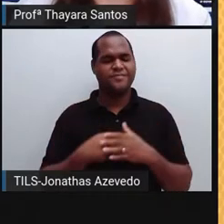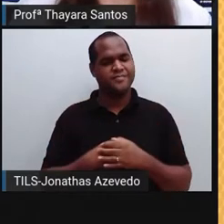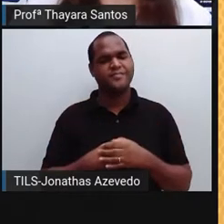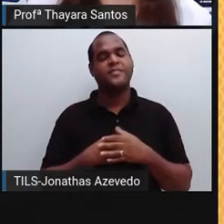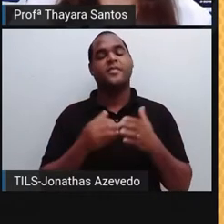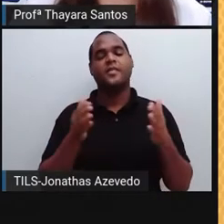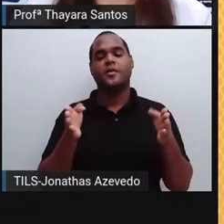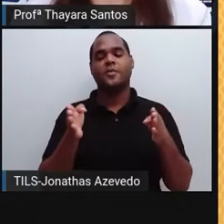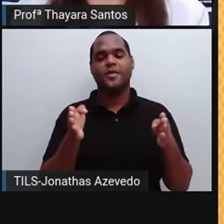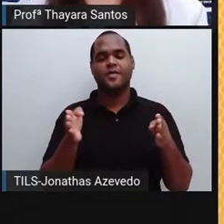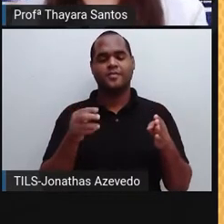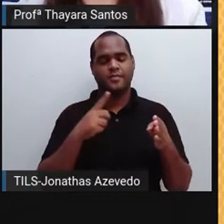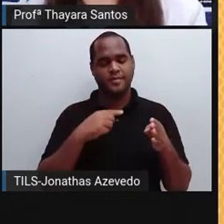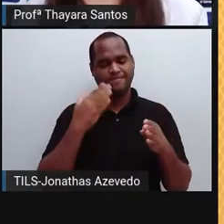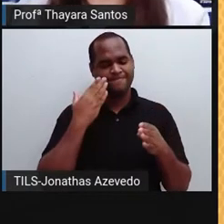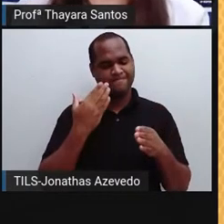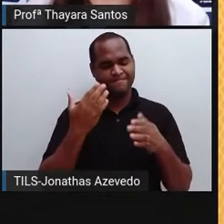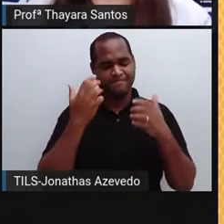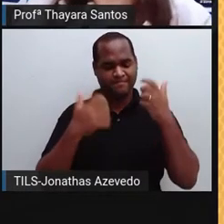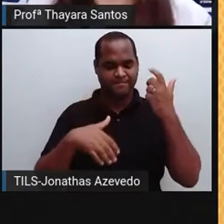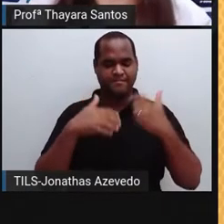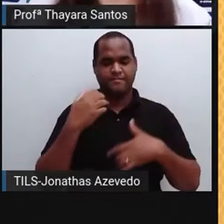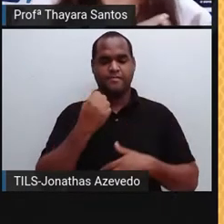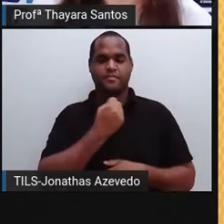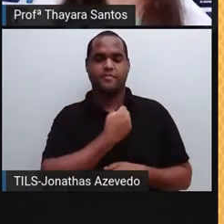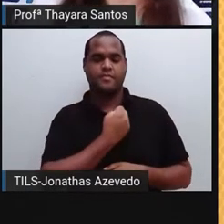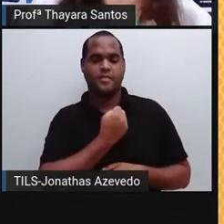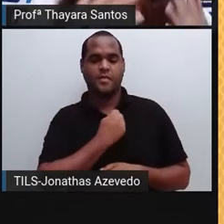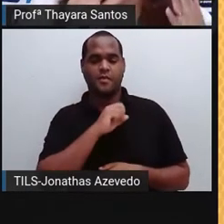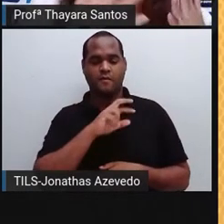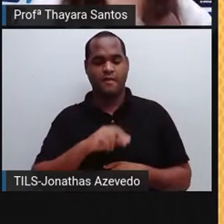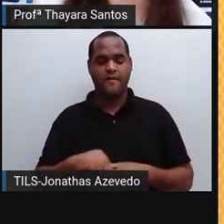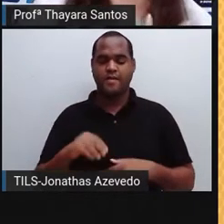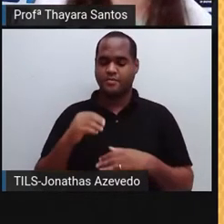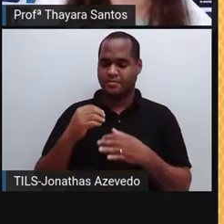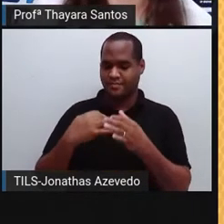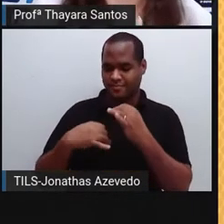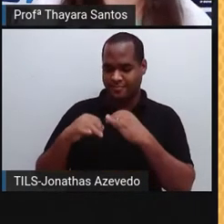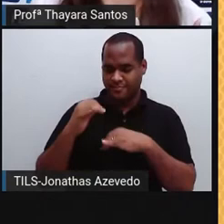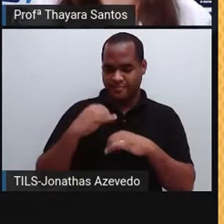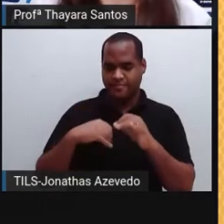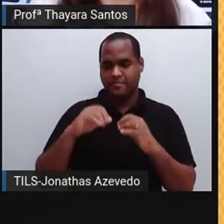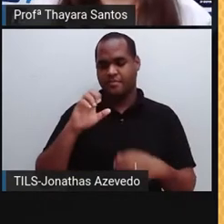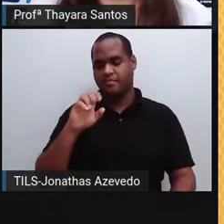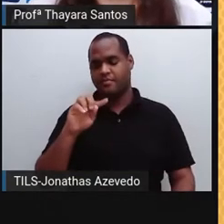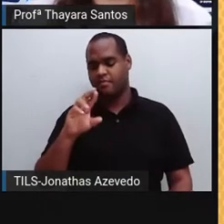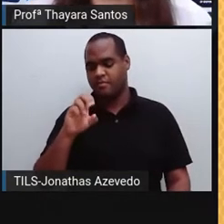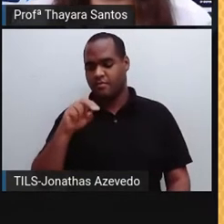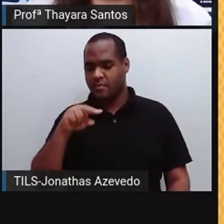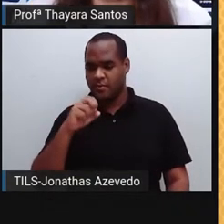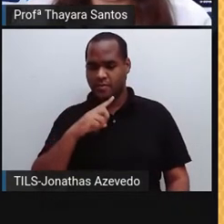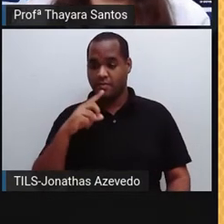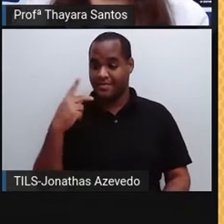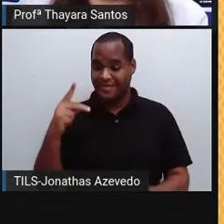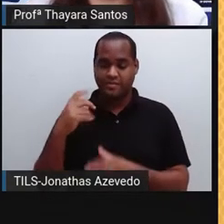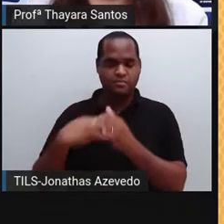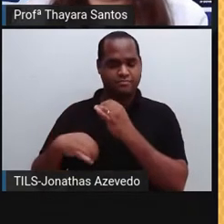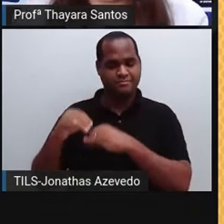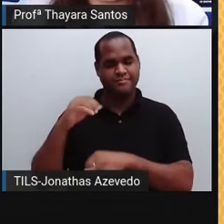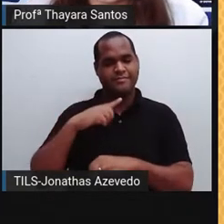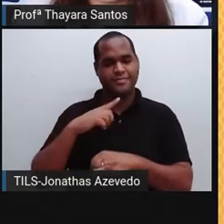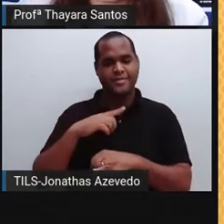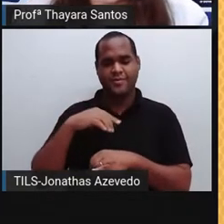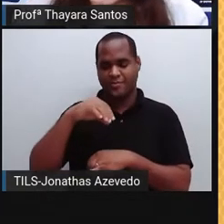esses períodos dizem respeito ao número de camadas eletrônicas que aquele elemento químico tem. Ou seja, se o